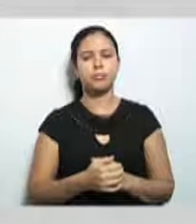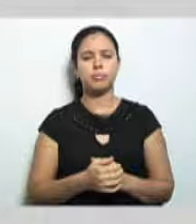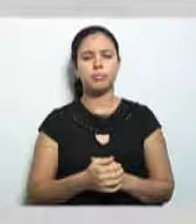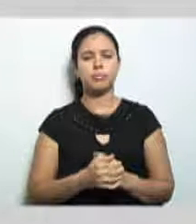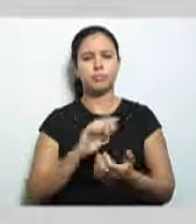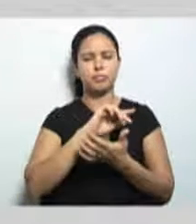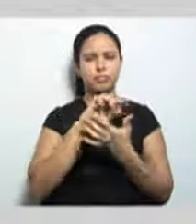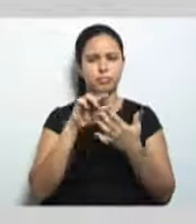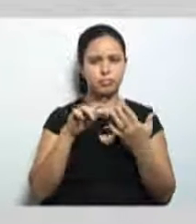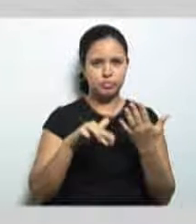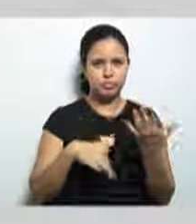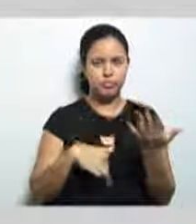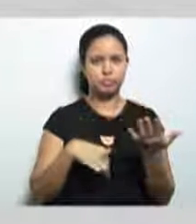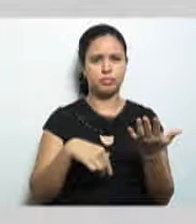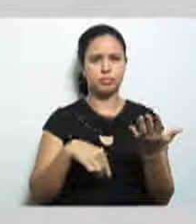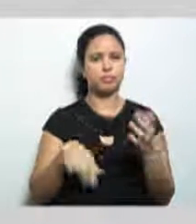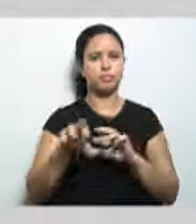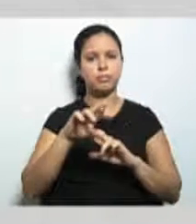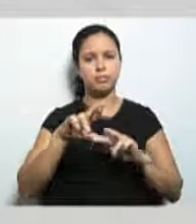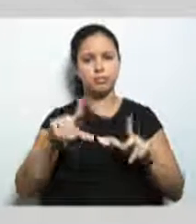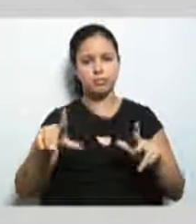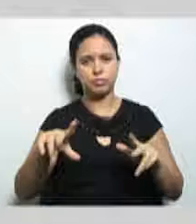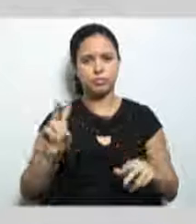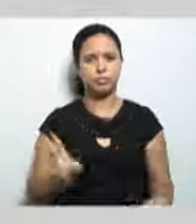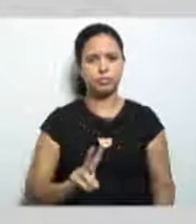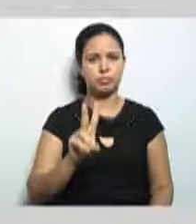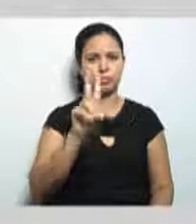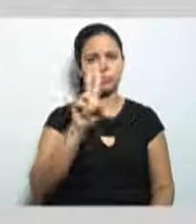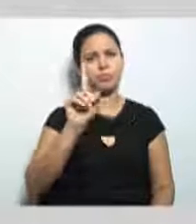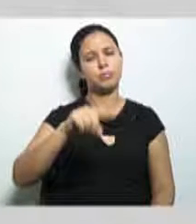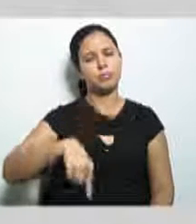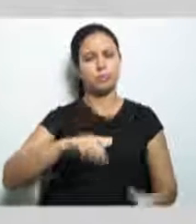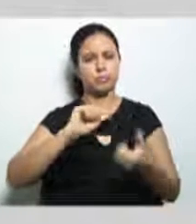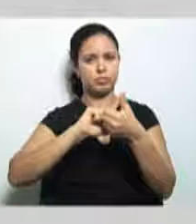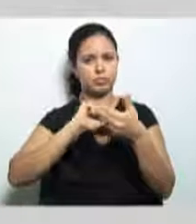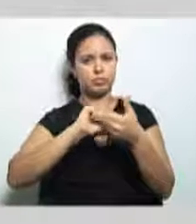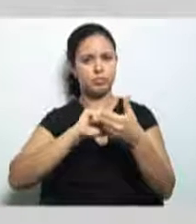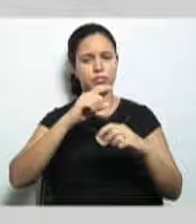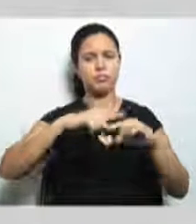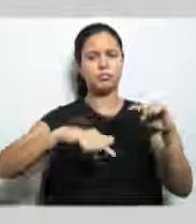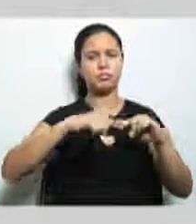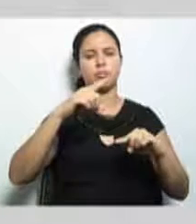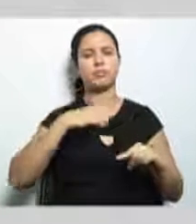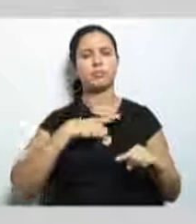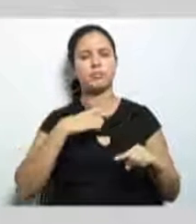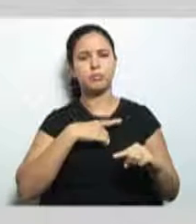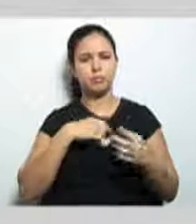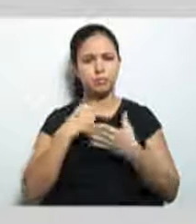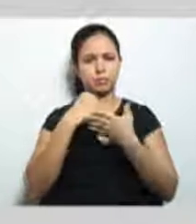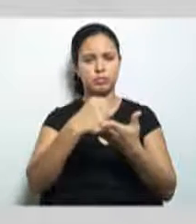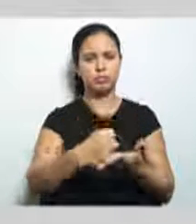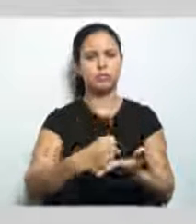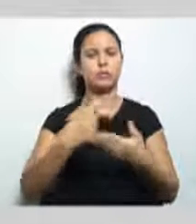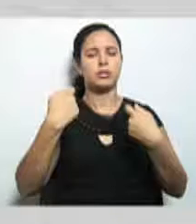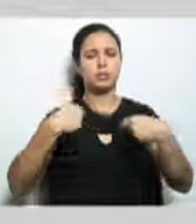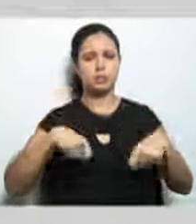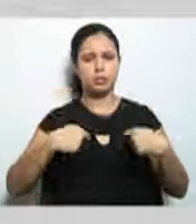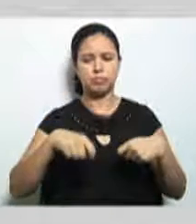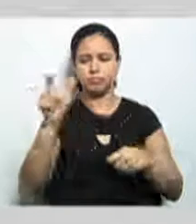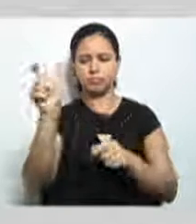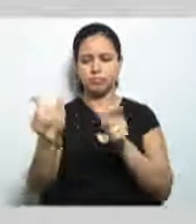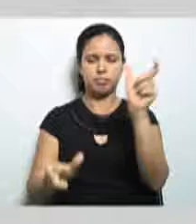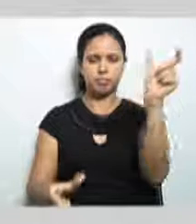várias formas diferentes de produzir, e o valor de uso é a qualidade que um objeto possui para satisfazer uma